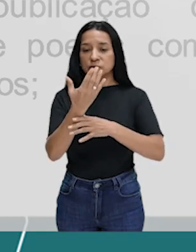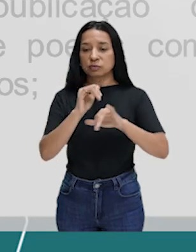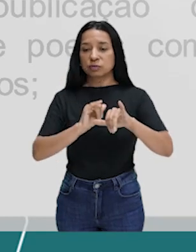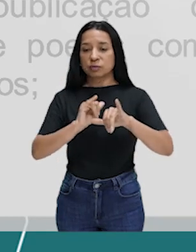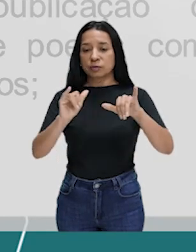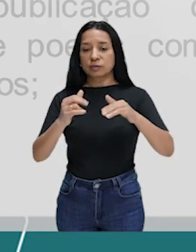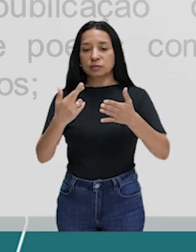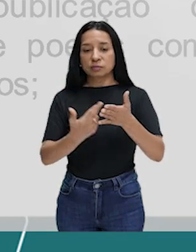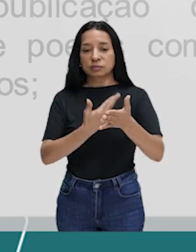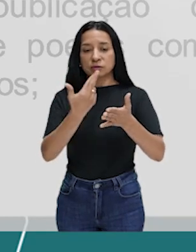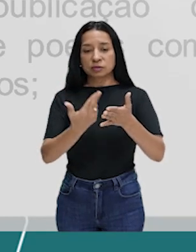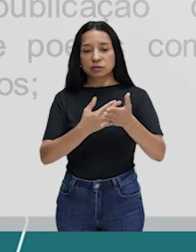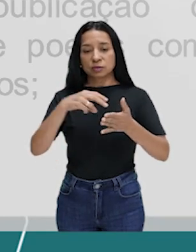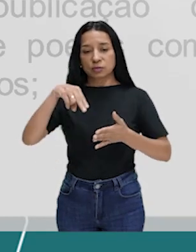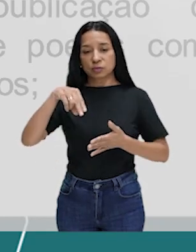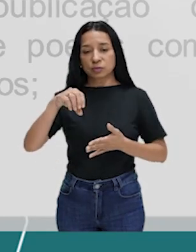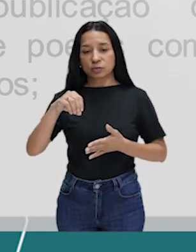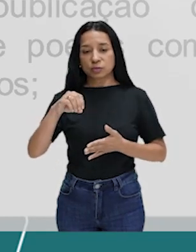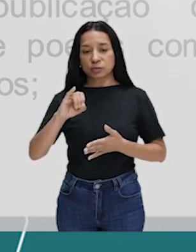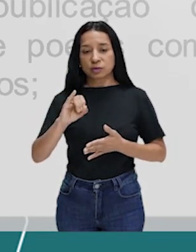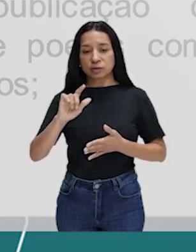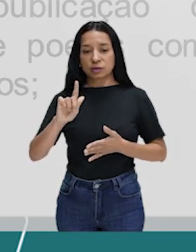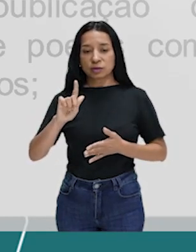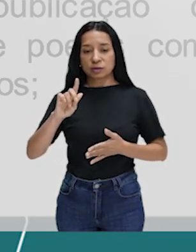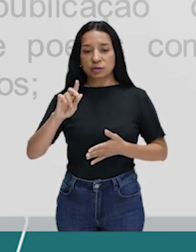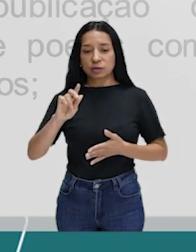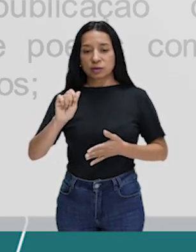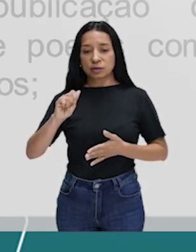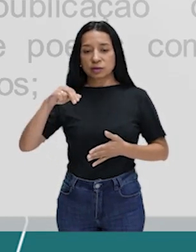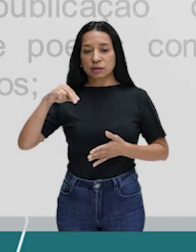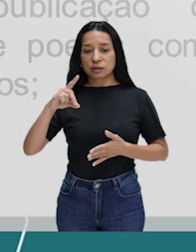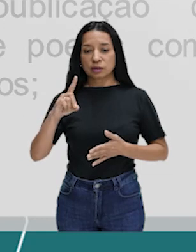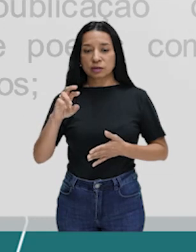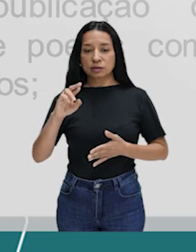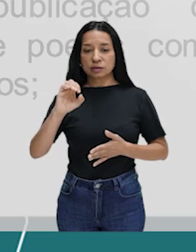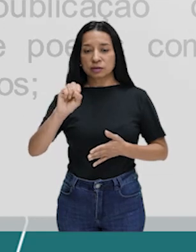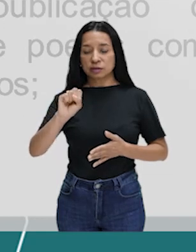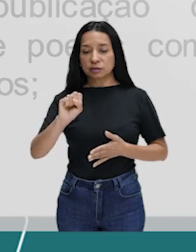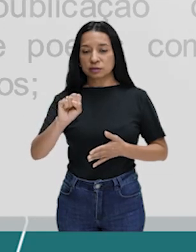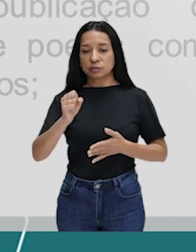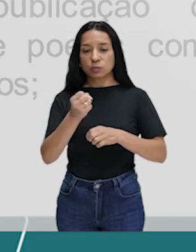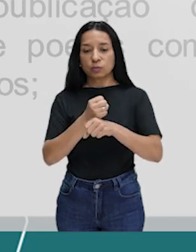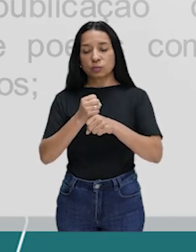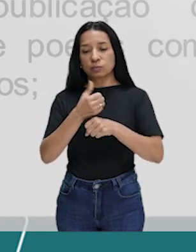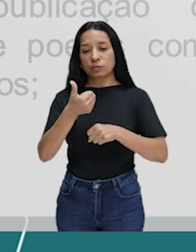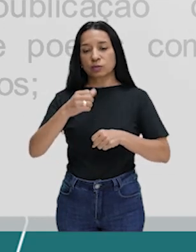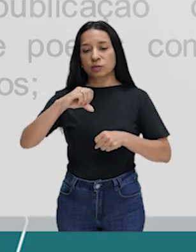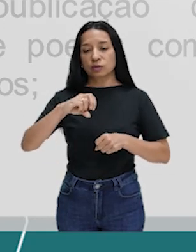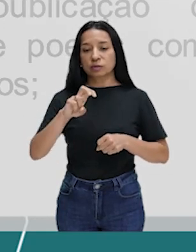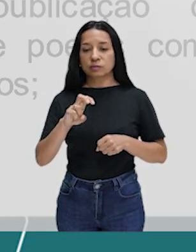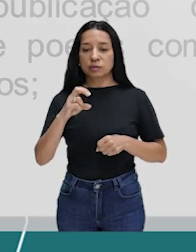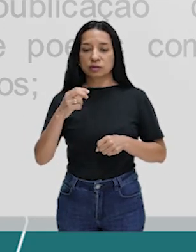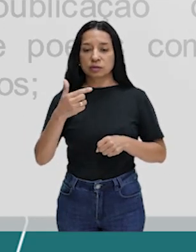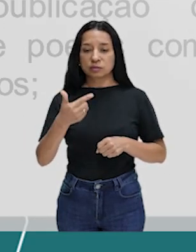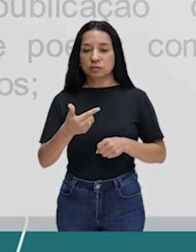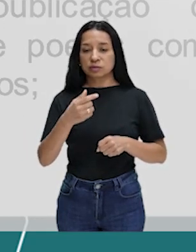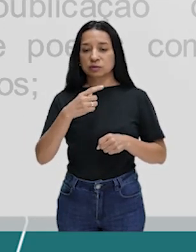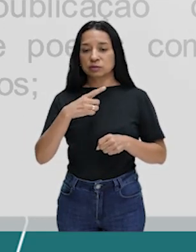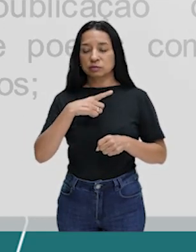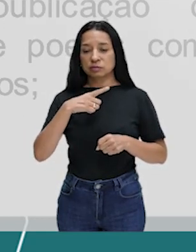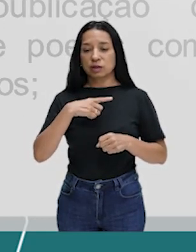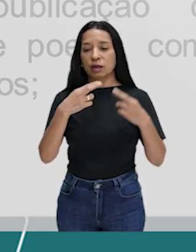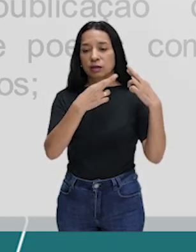da revista Noigandres, em 1952, que tinha a responsabilidade